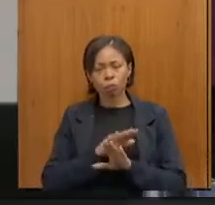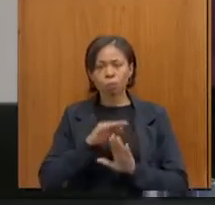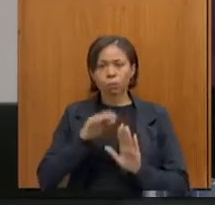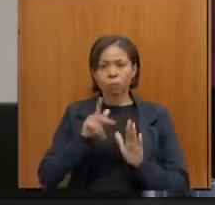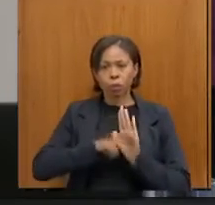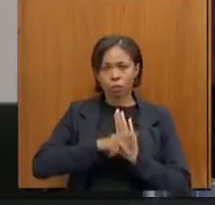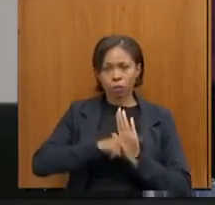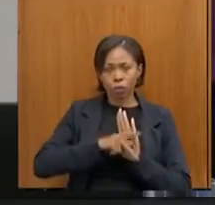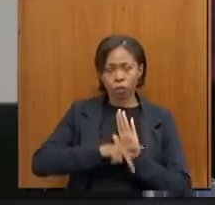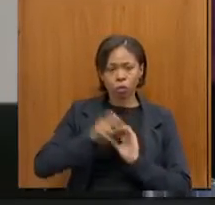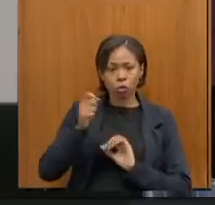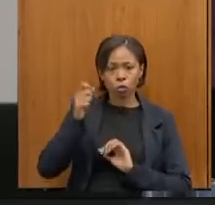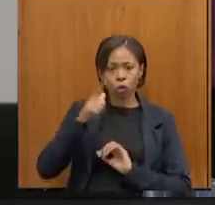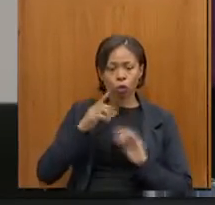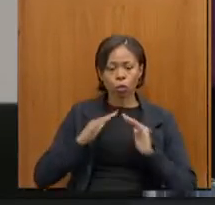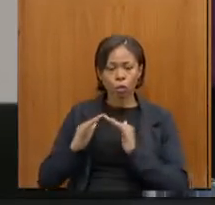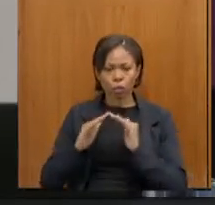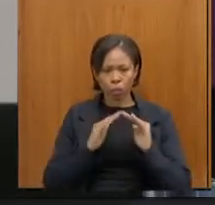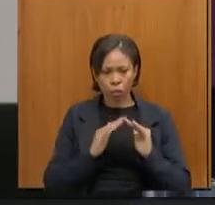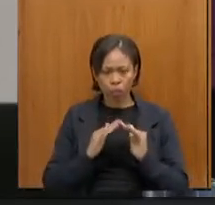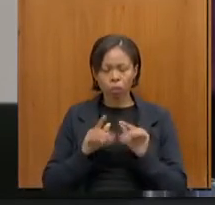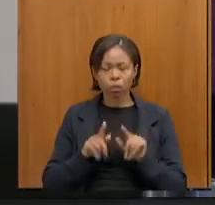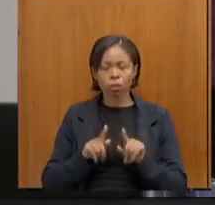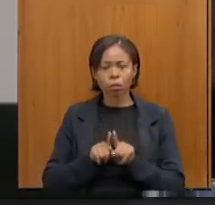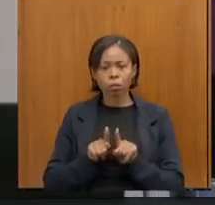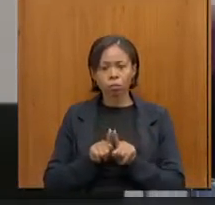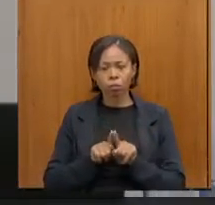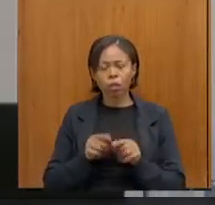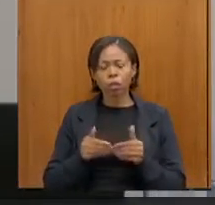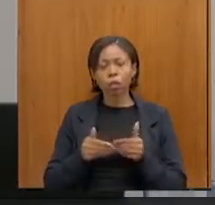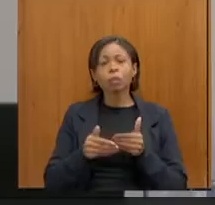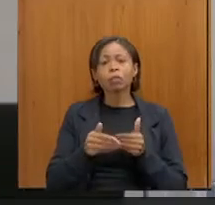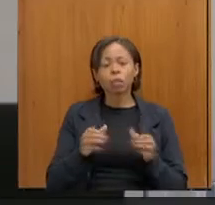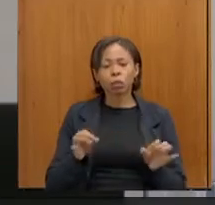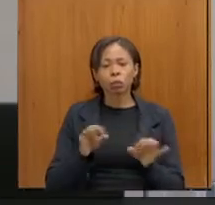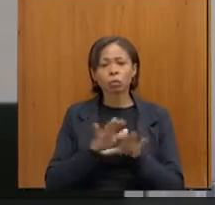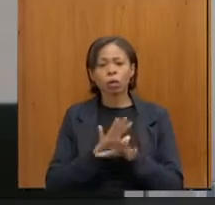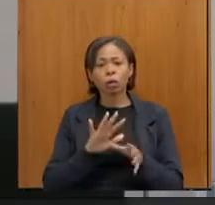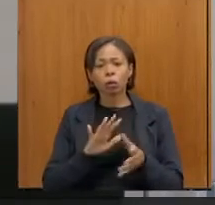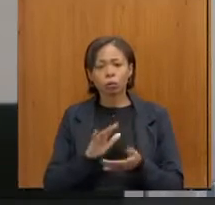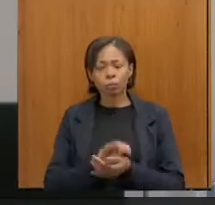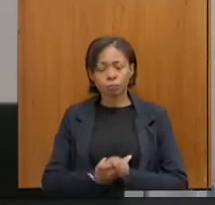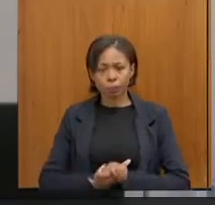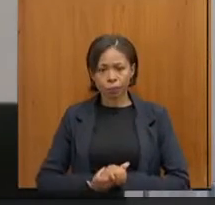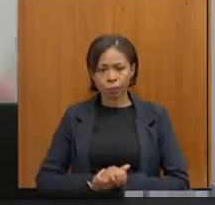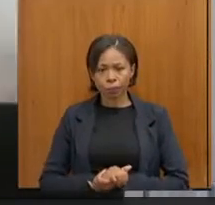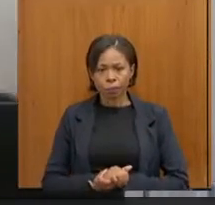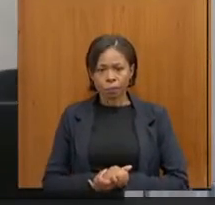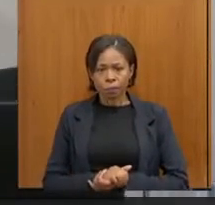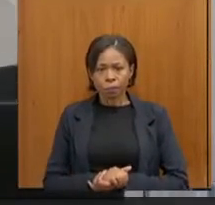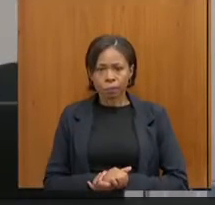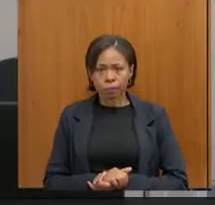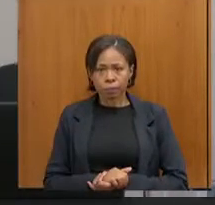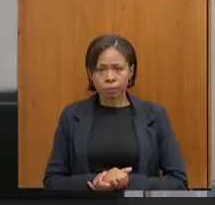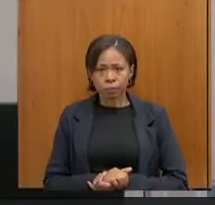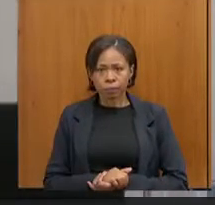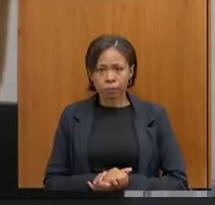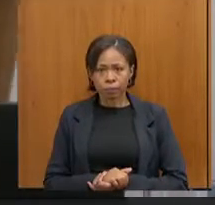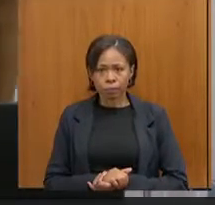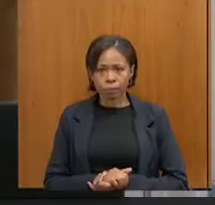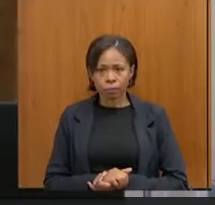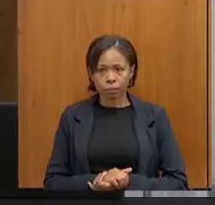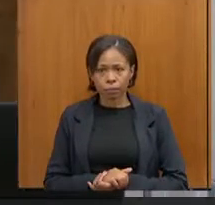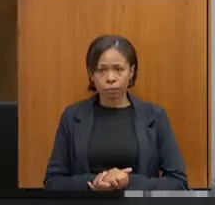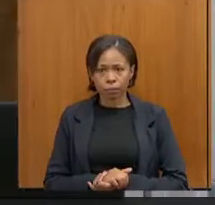sol e lares bem como a previsão de sua conclusão só as condições primeiro 2021 Deputado A Leninha